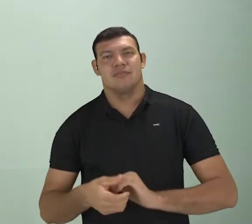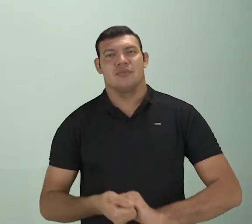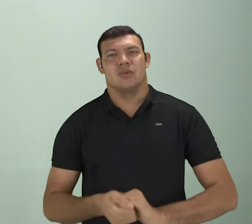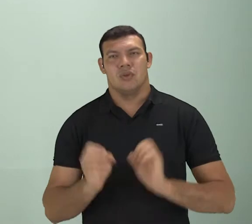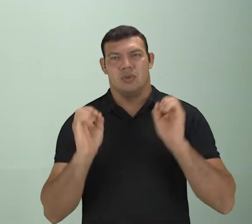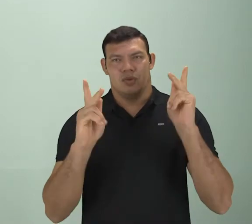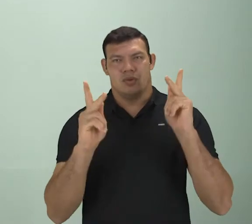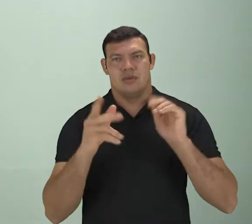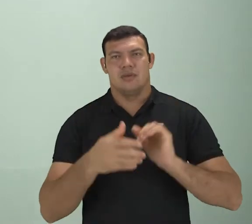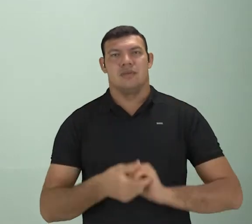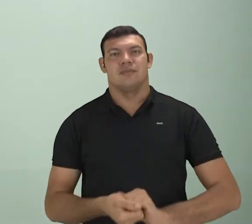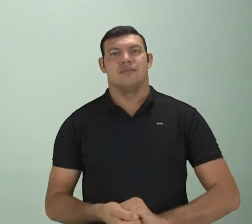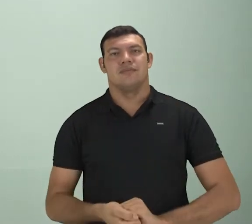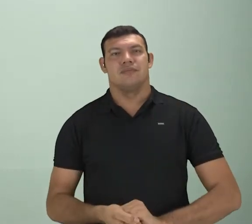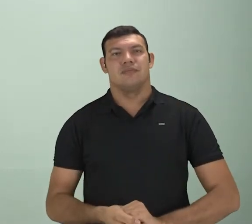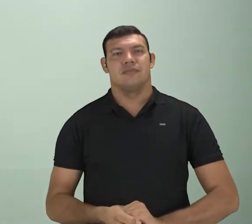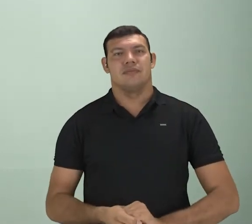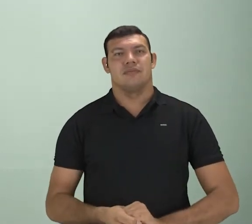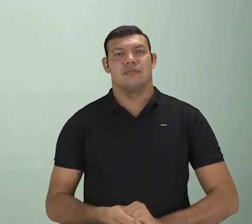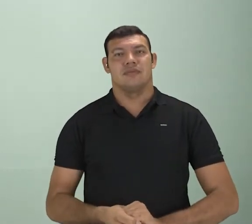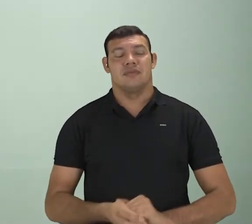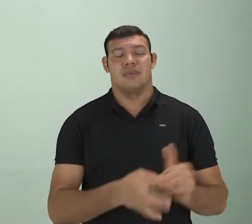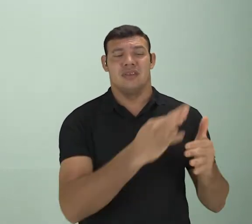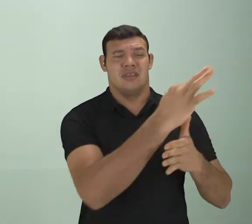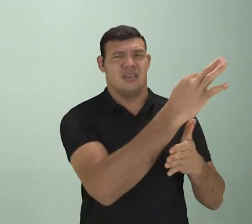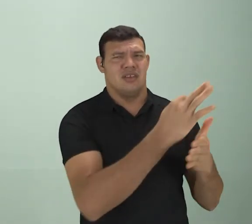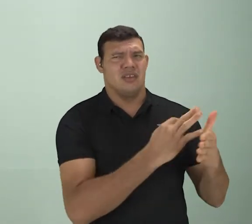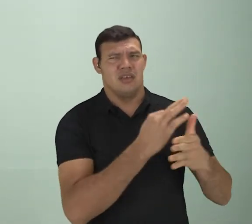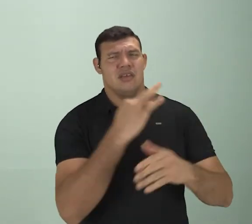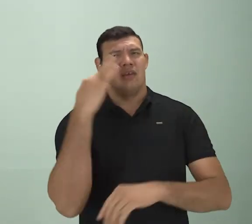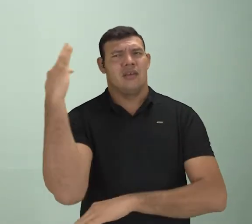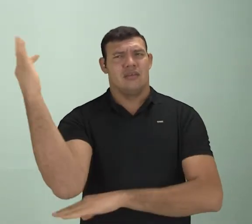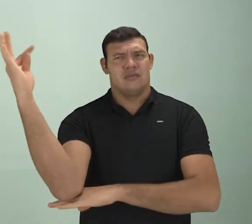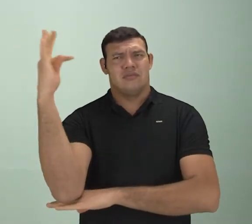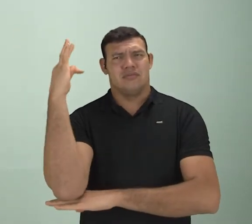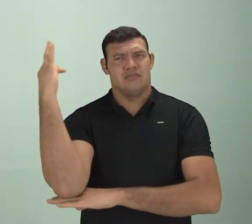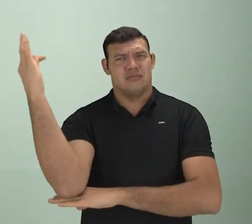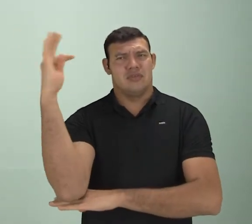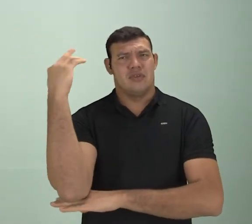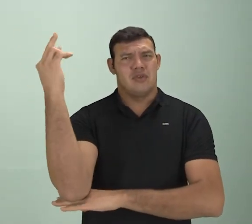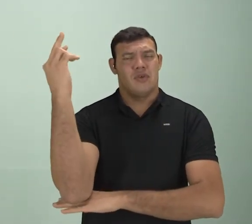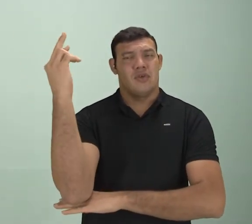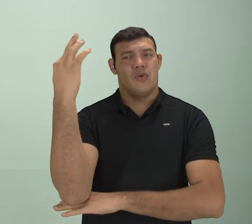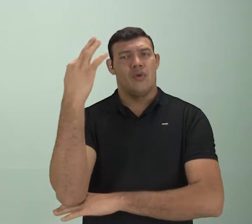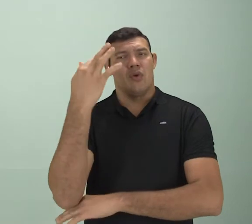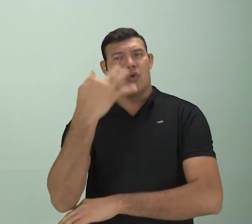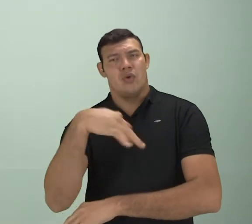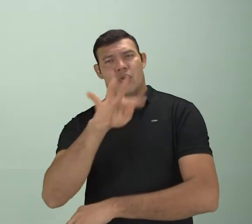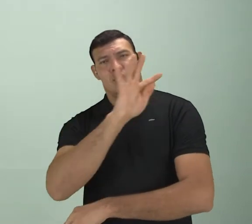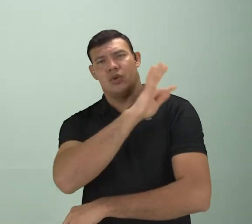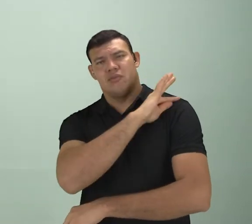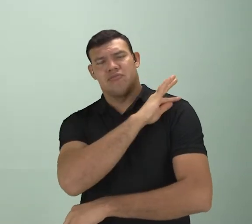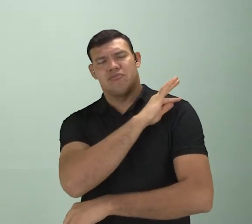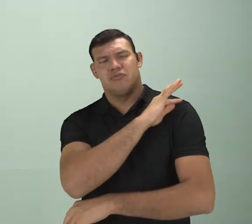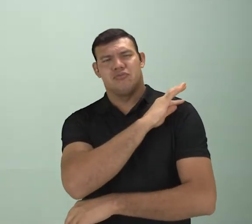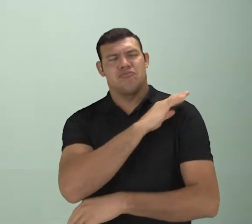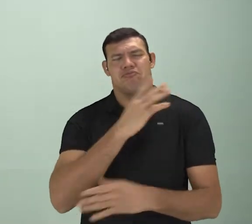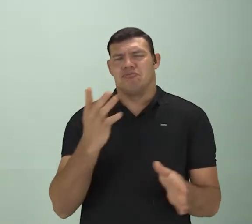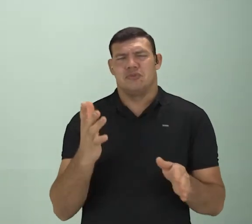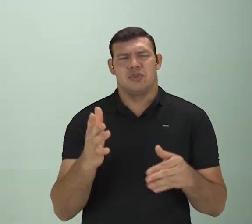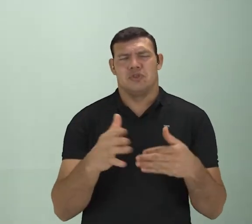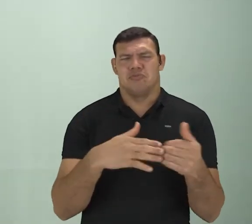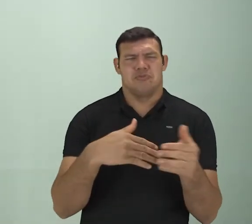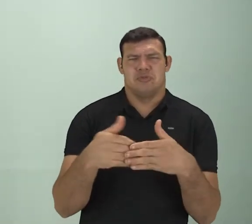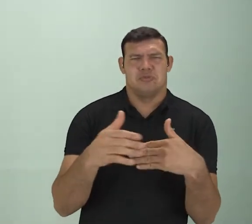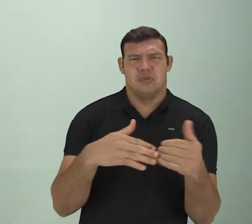rock e tirando textos formais trabalhos acadêmicos a gente sempre contrai por essas sessões sempre